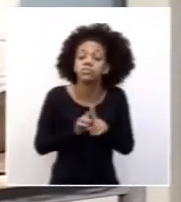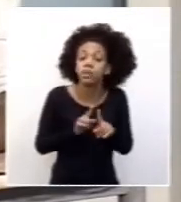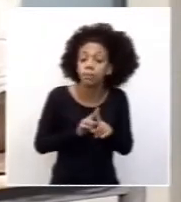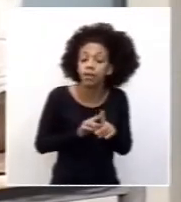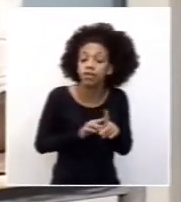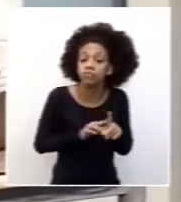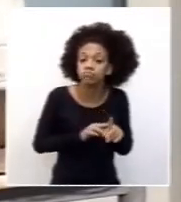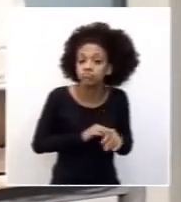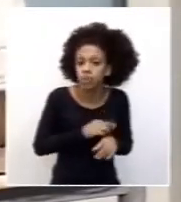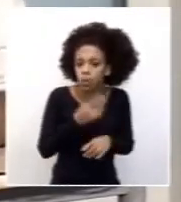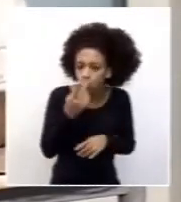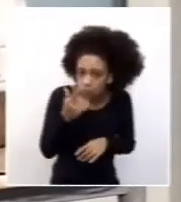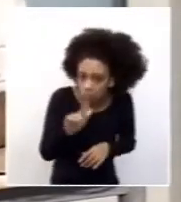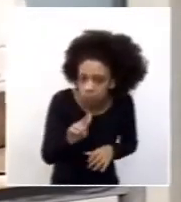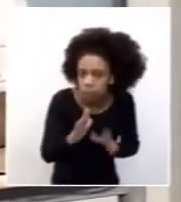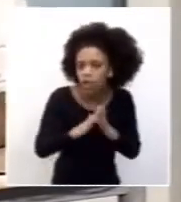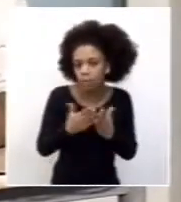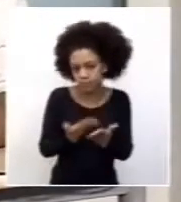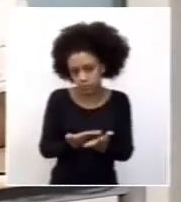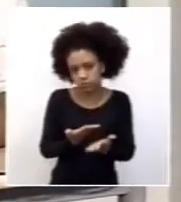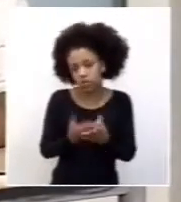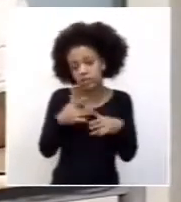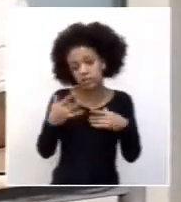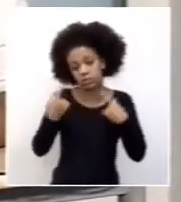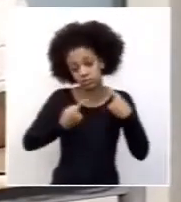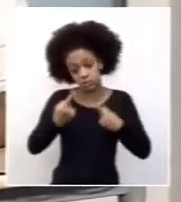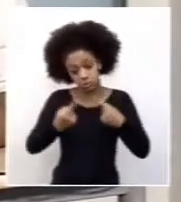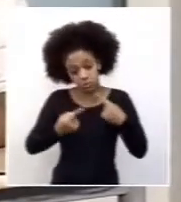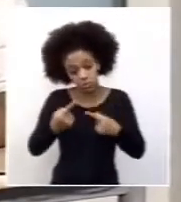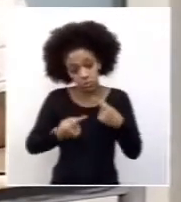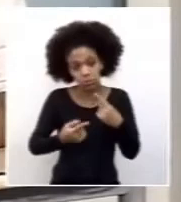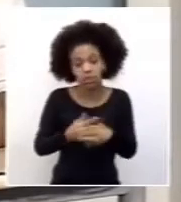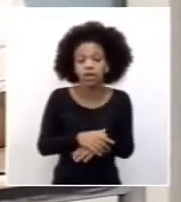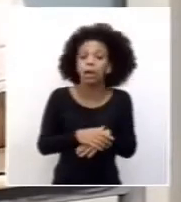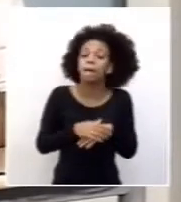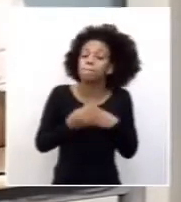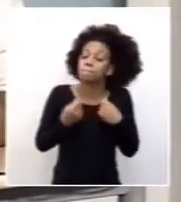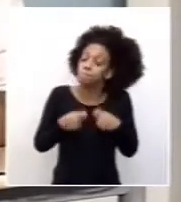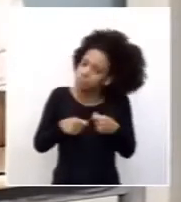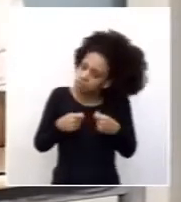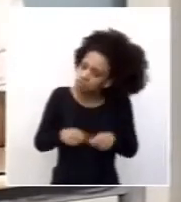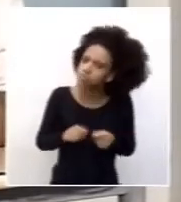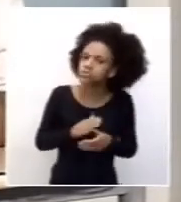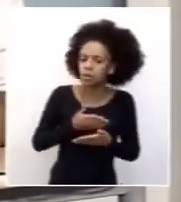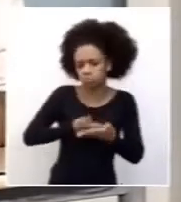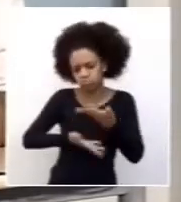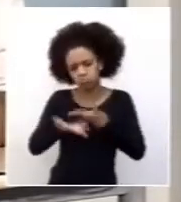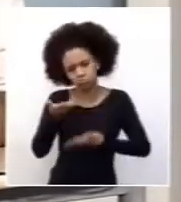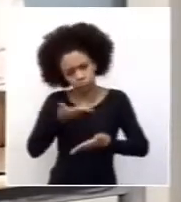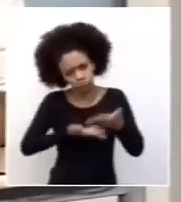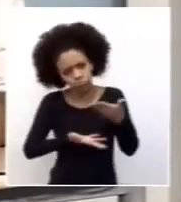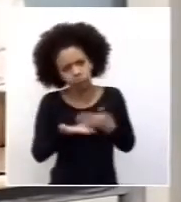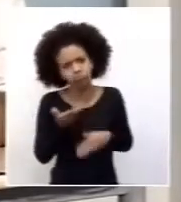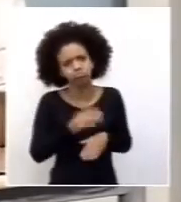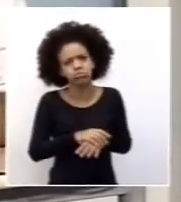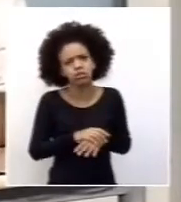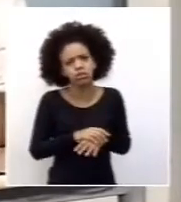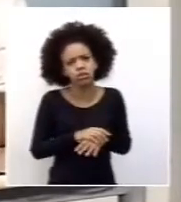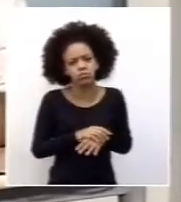escola. Então, essas discussões podem e devem ser levadas para